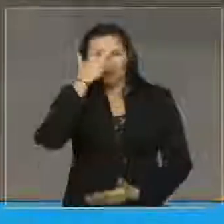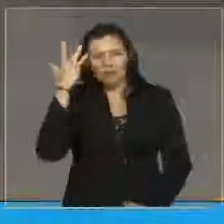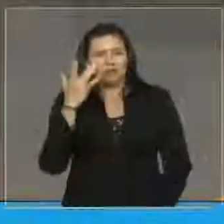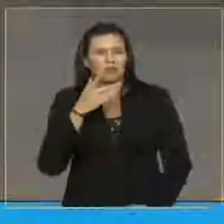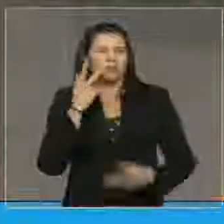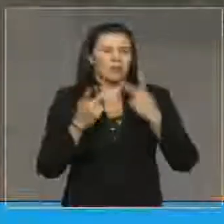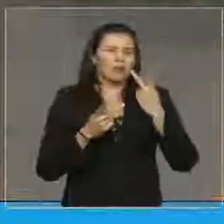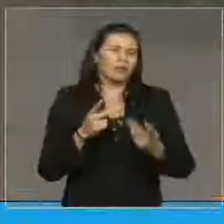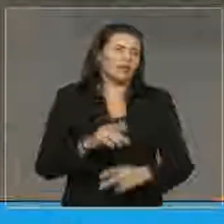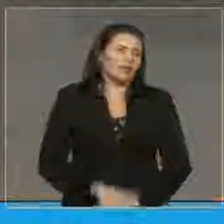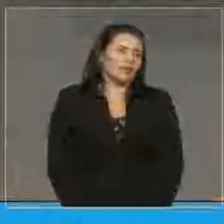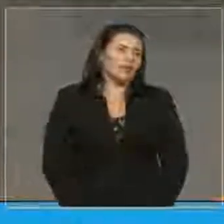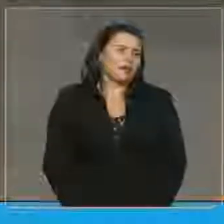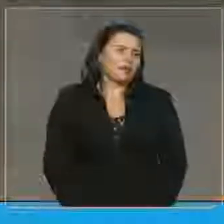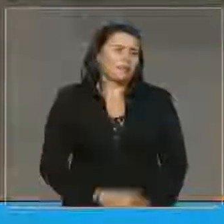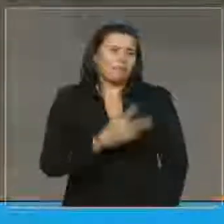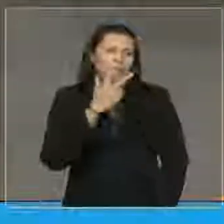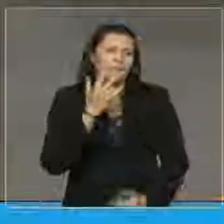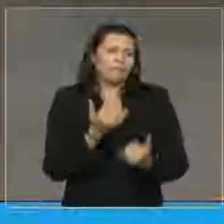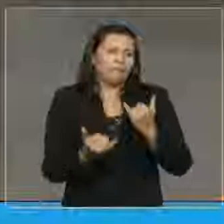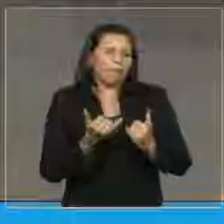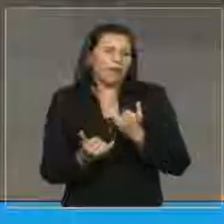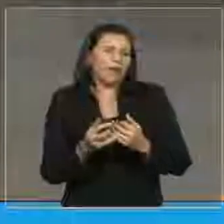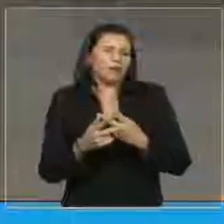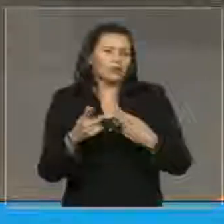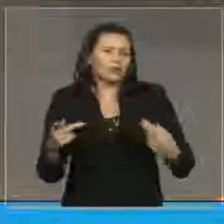está parecendo bom preço.